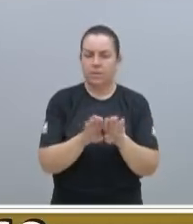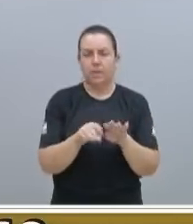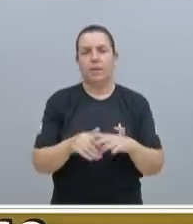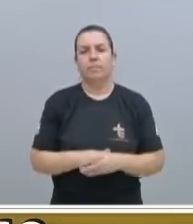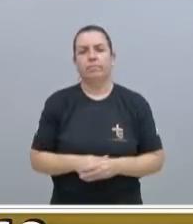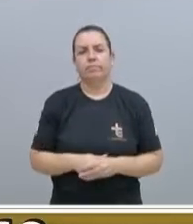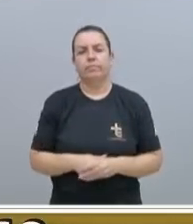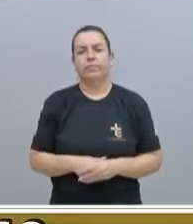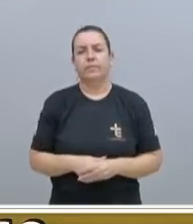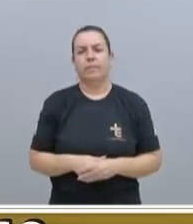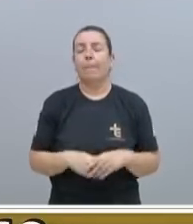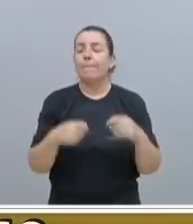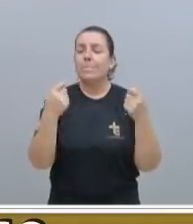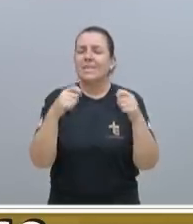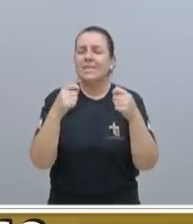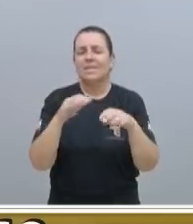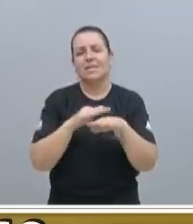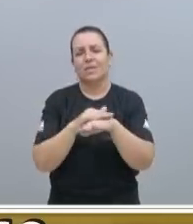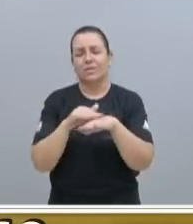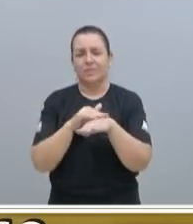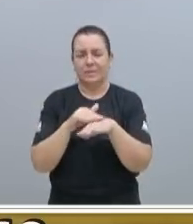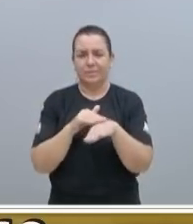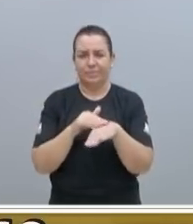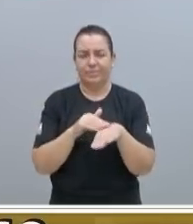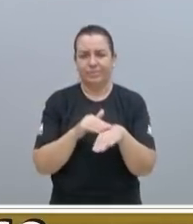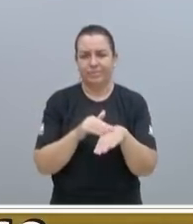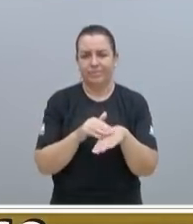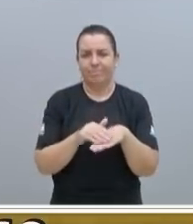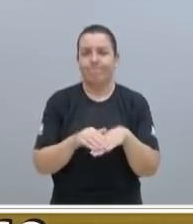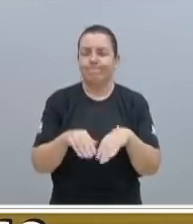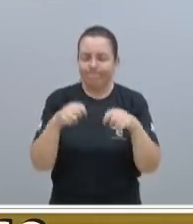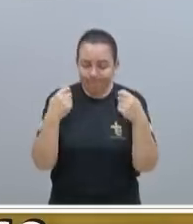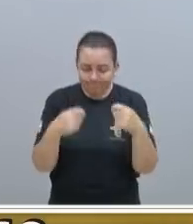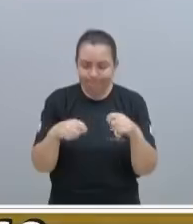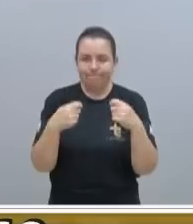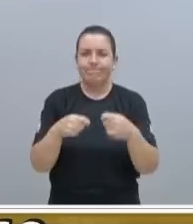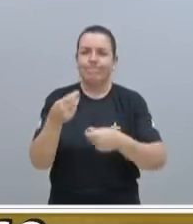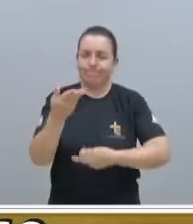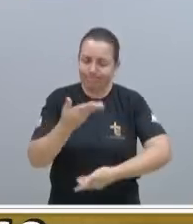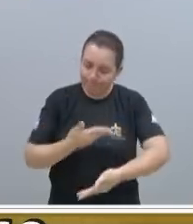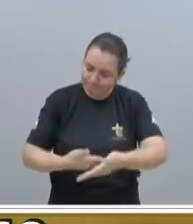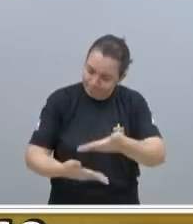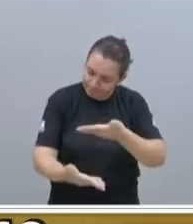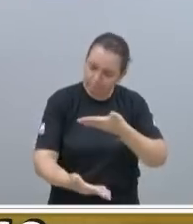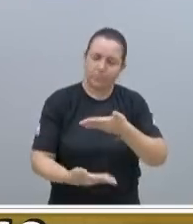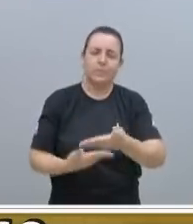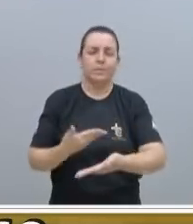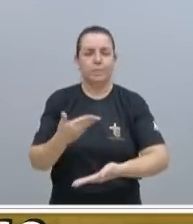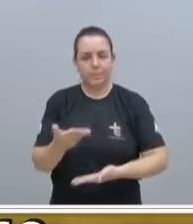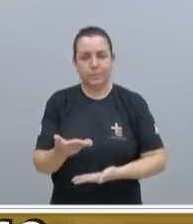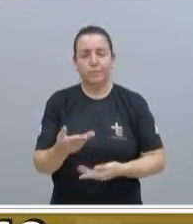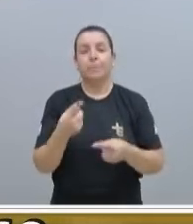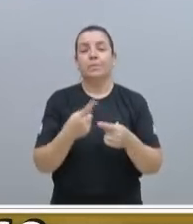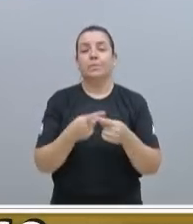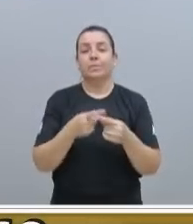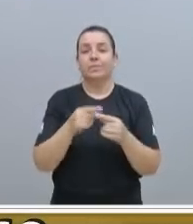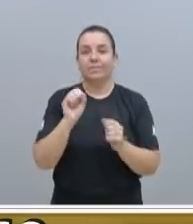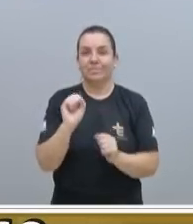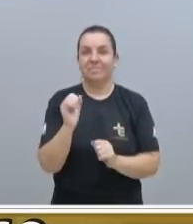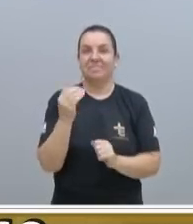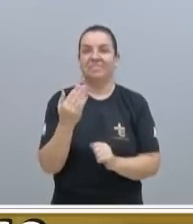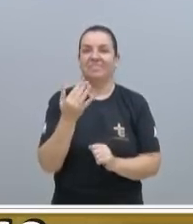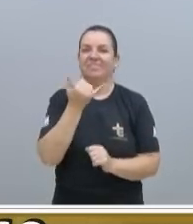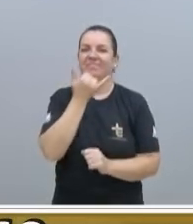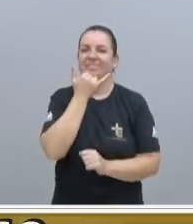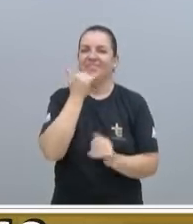tem que se falar tem que se partilhar para que haja perdão